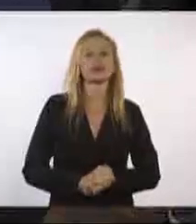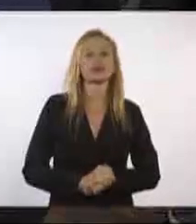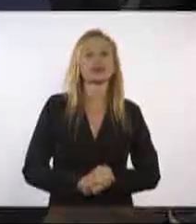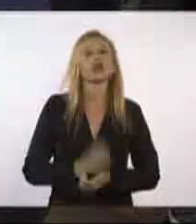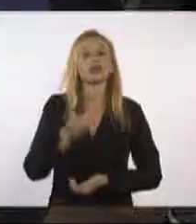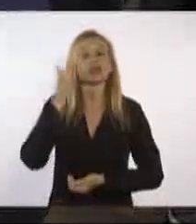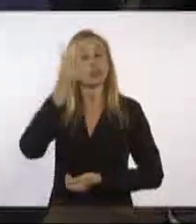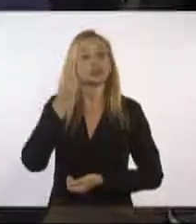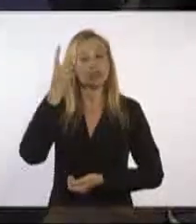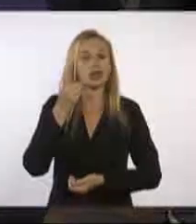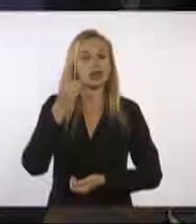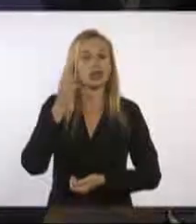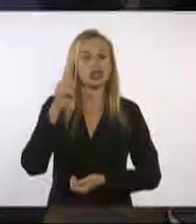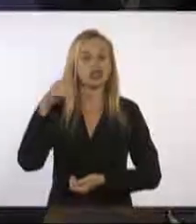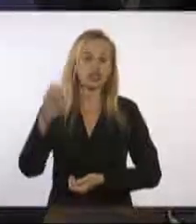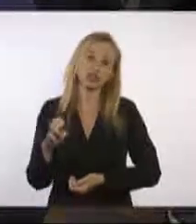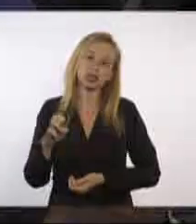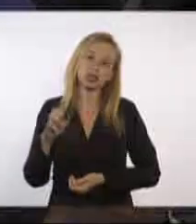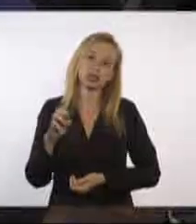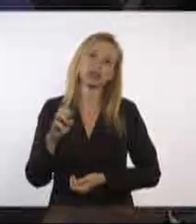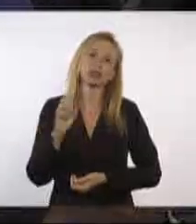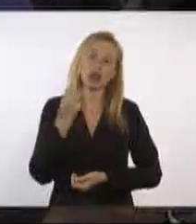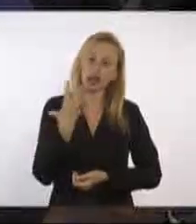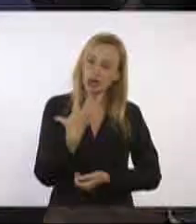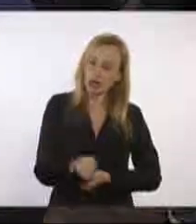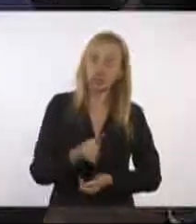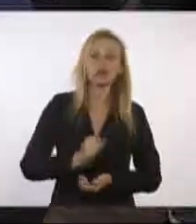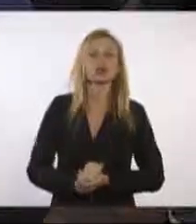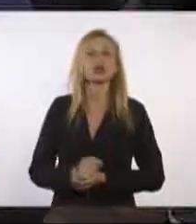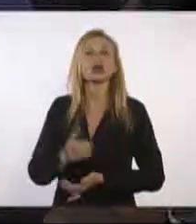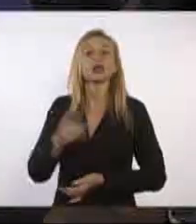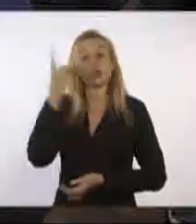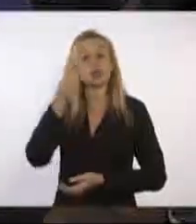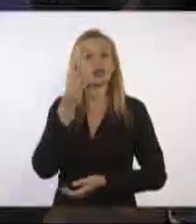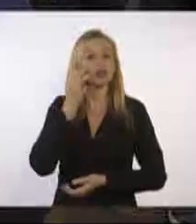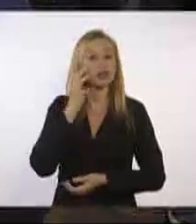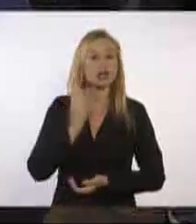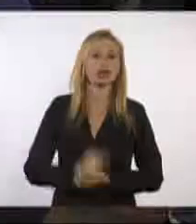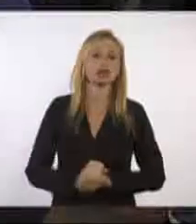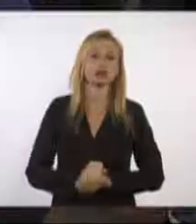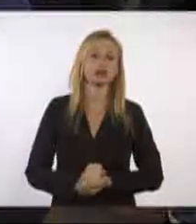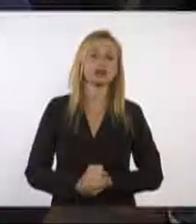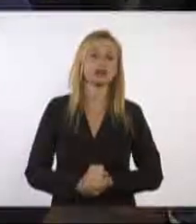deputado Alexandre Freitas? Favorável. Como vota o deputado Valdec Carneiro?